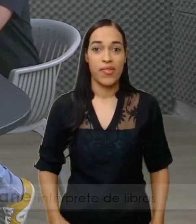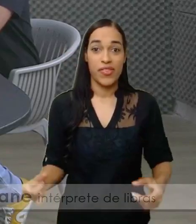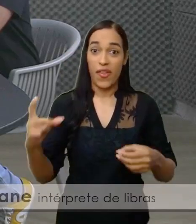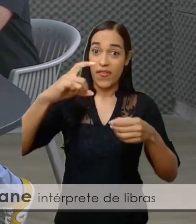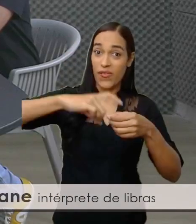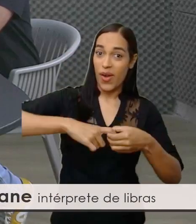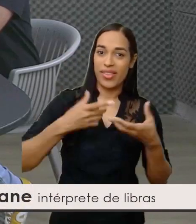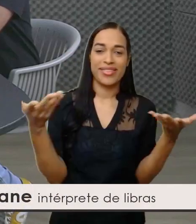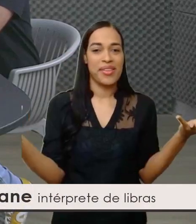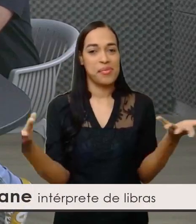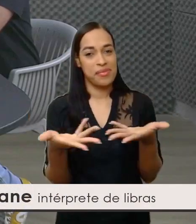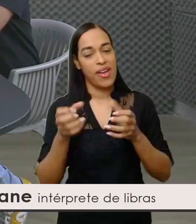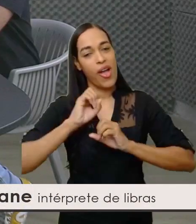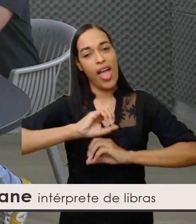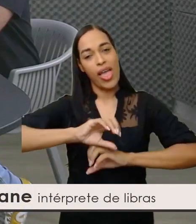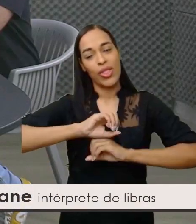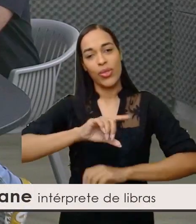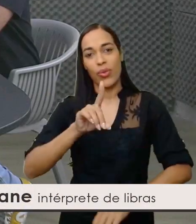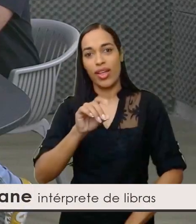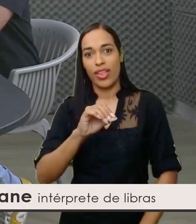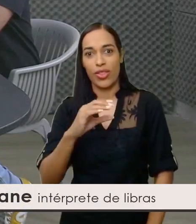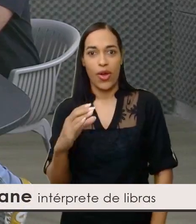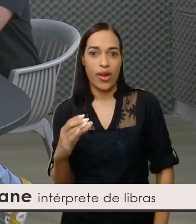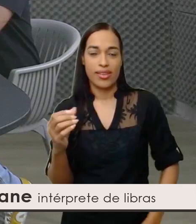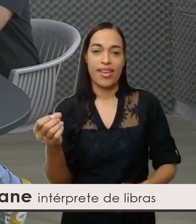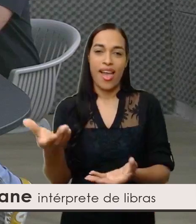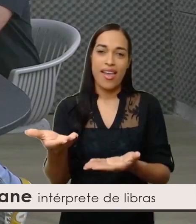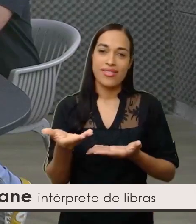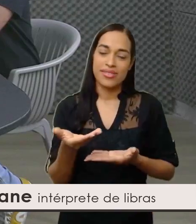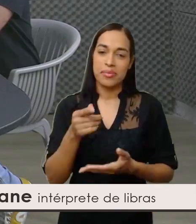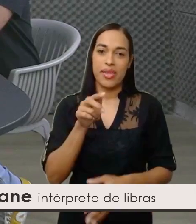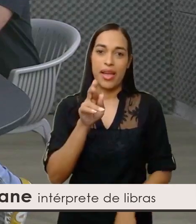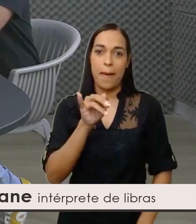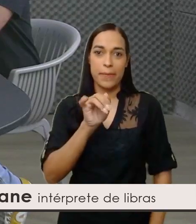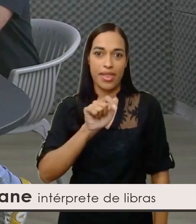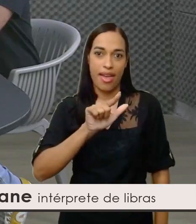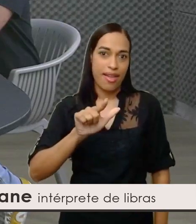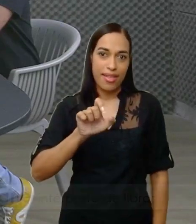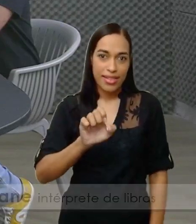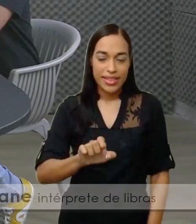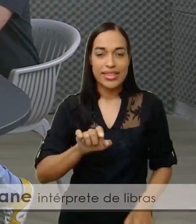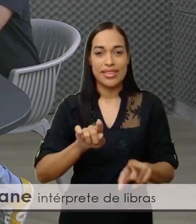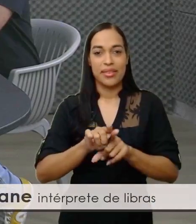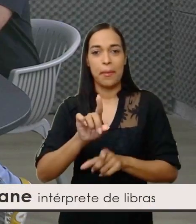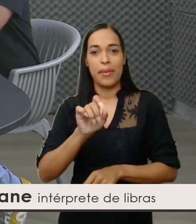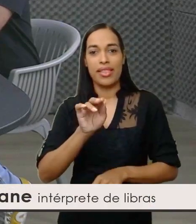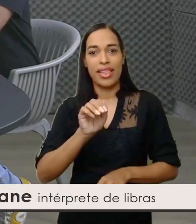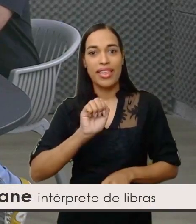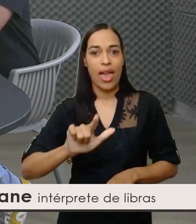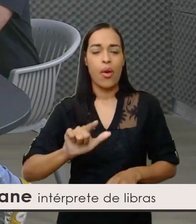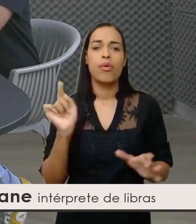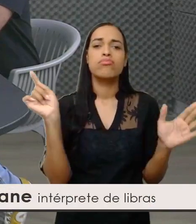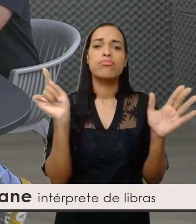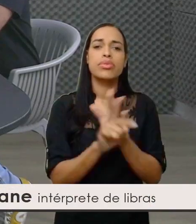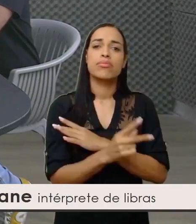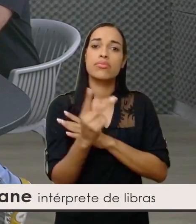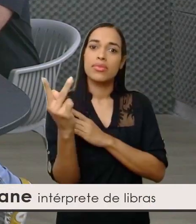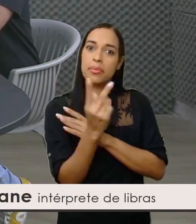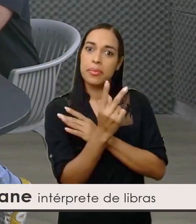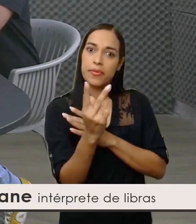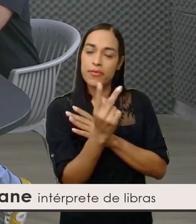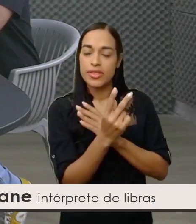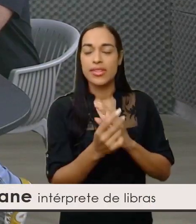Estamos de volta com o Educadoc, recebendo a queridíssima Gabriela e o queridíssimo Daniel. Eu queria perguntar para vocês,